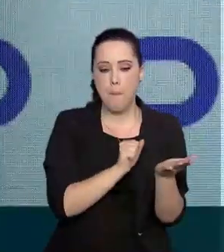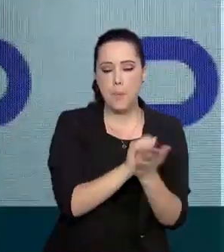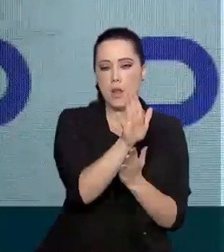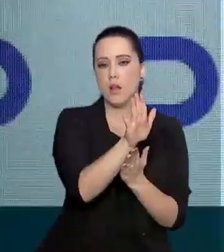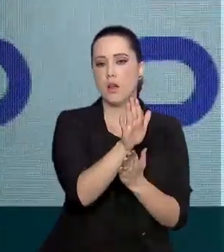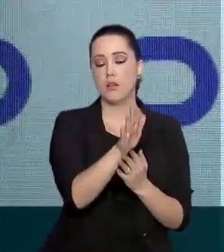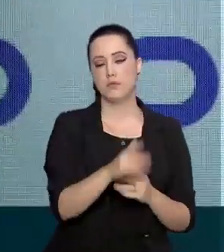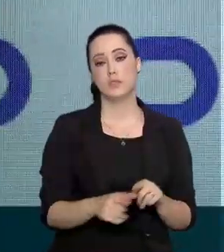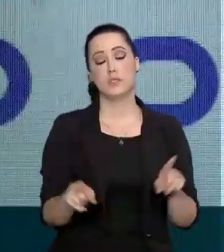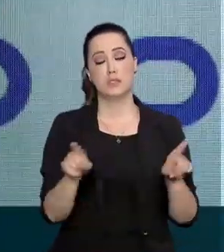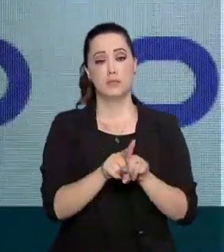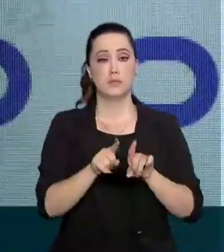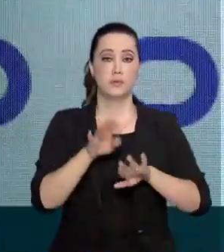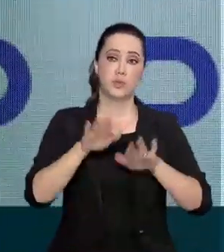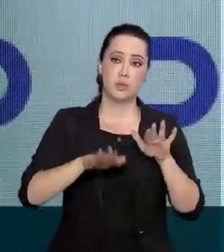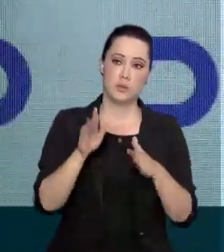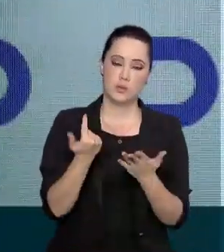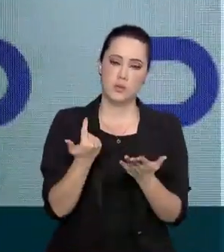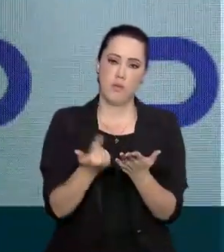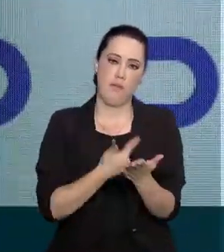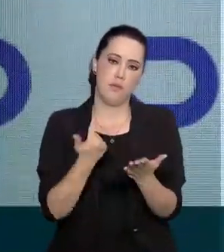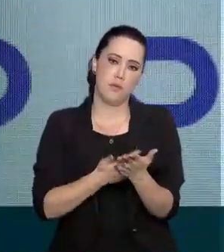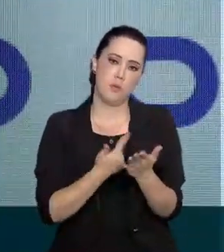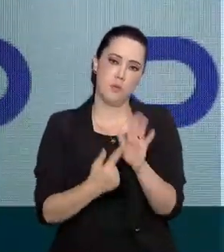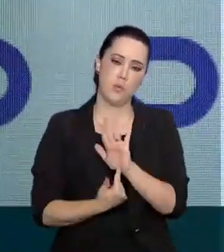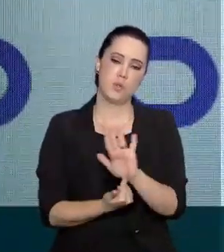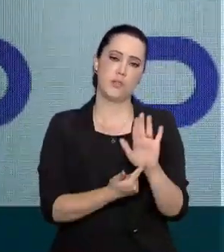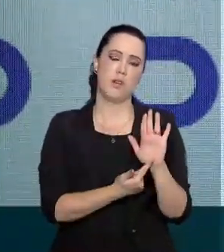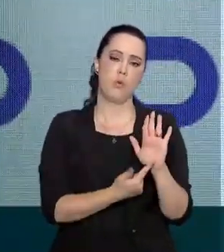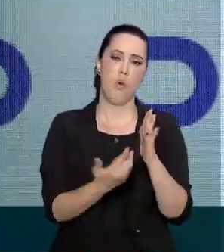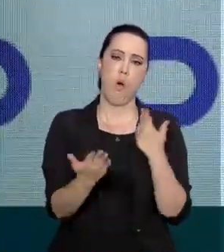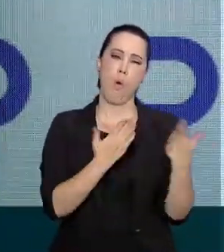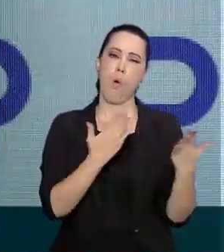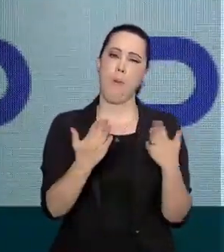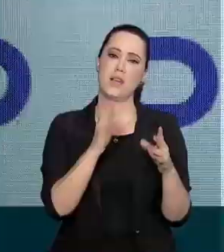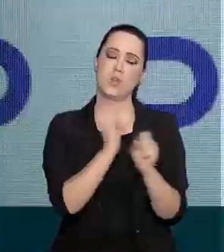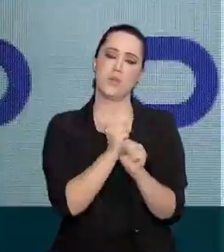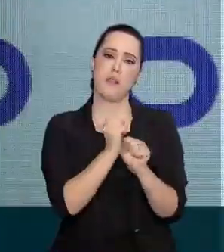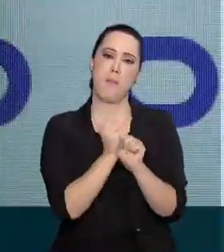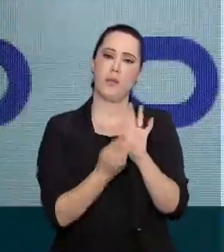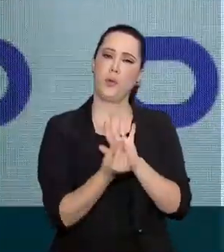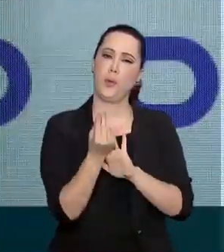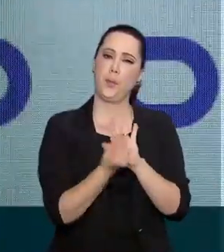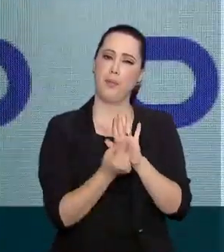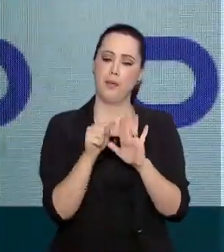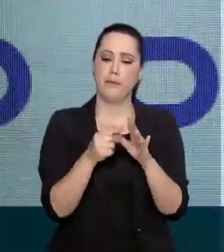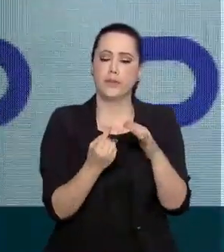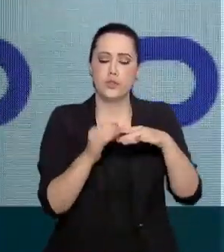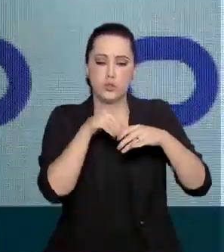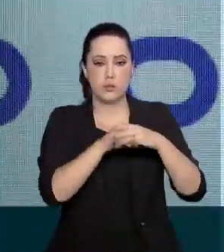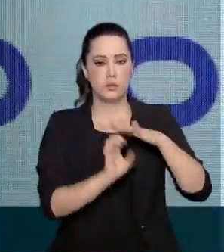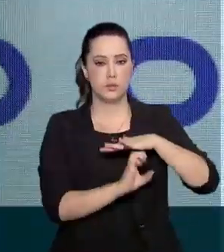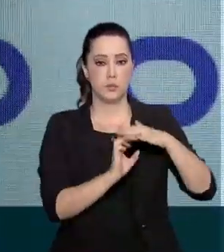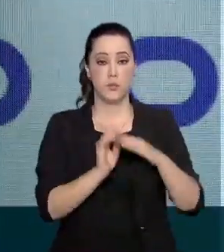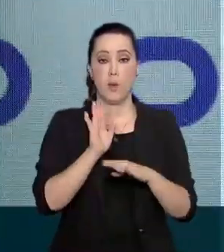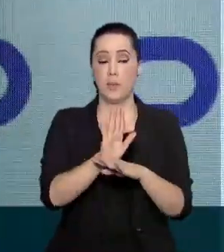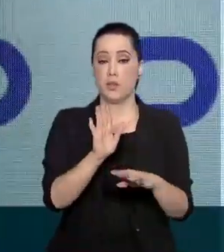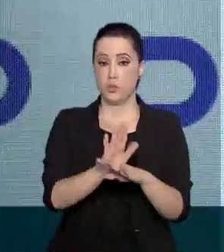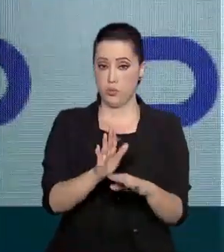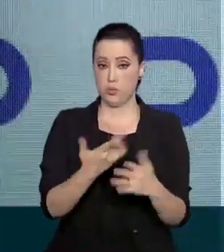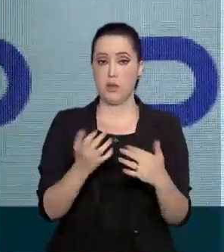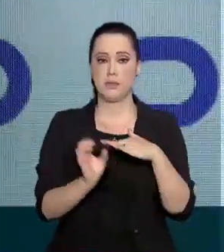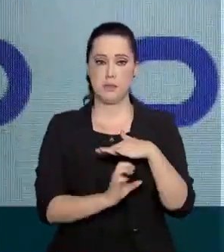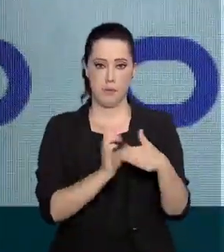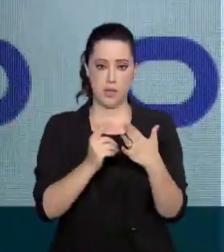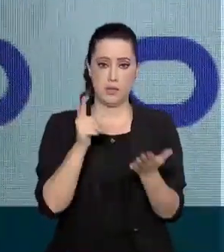com algumas páginas publicando o seu balanço. Então, para ajudar a imprensa de papel e para facilitar a